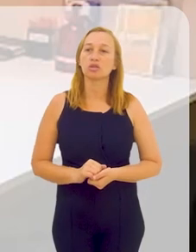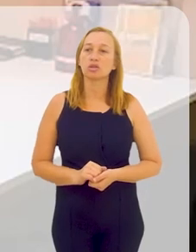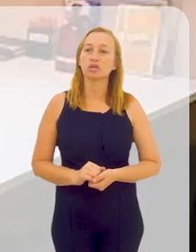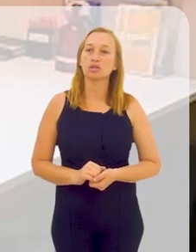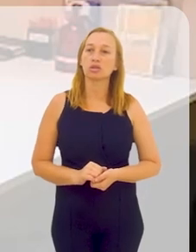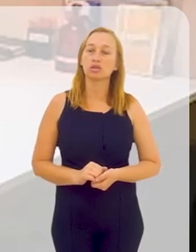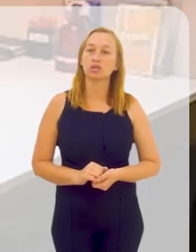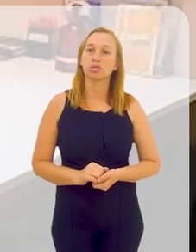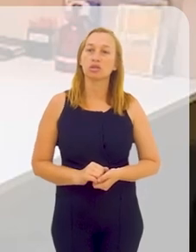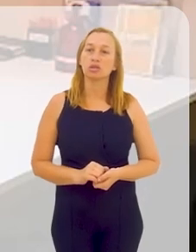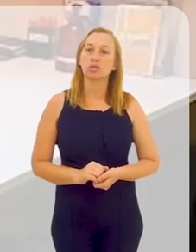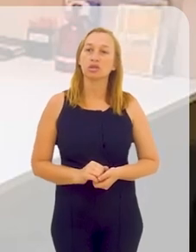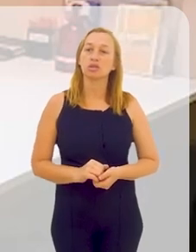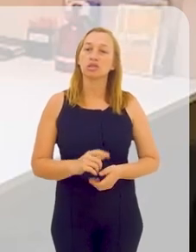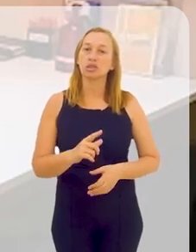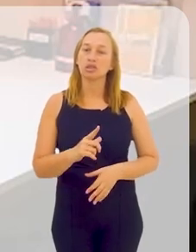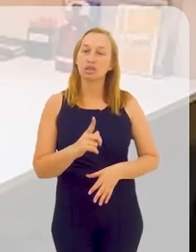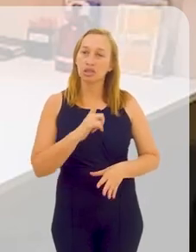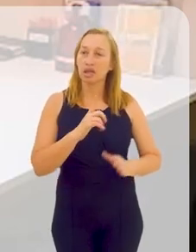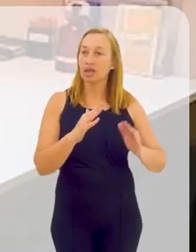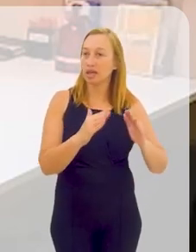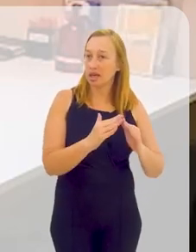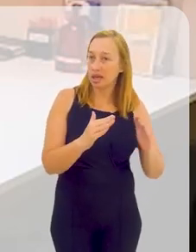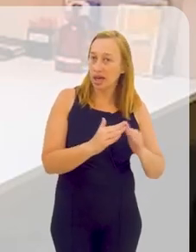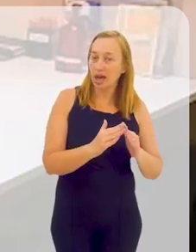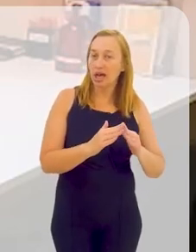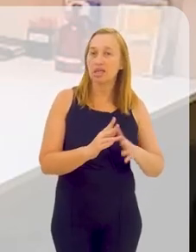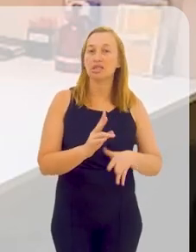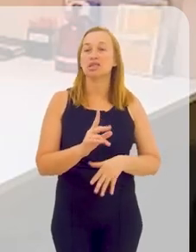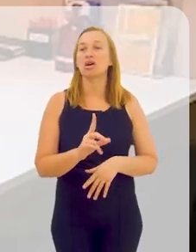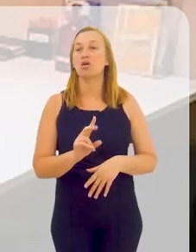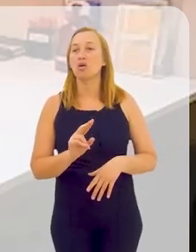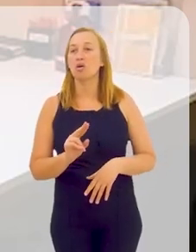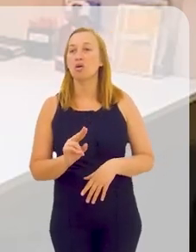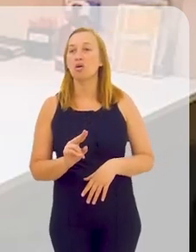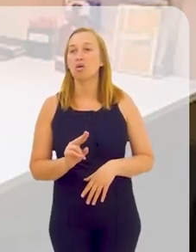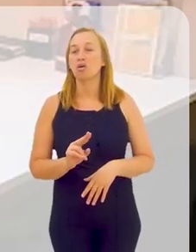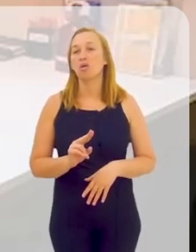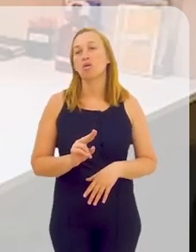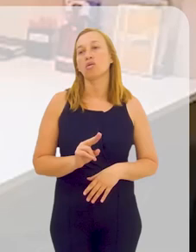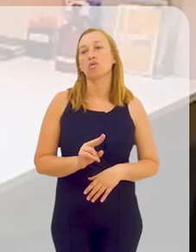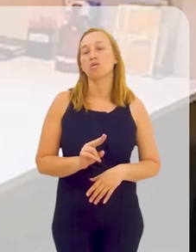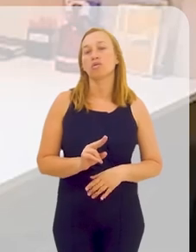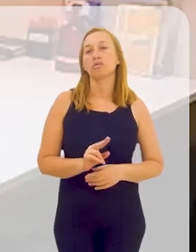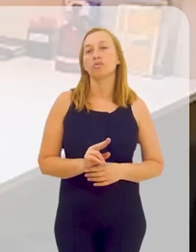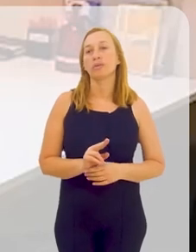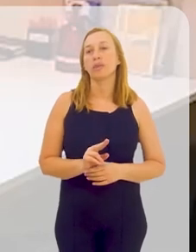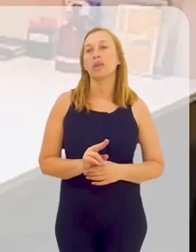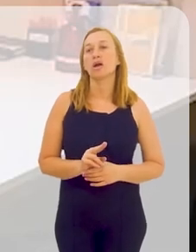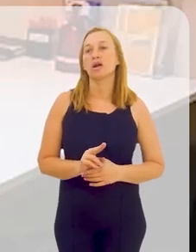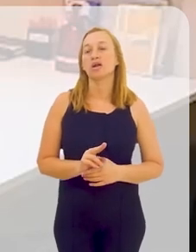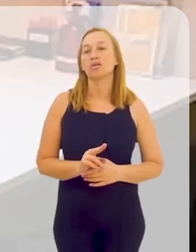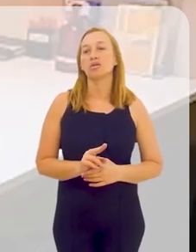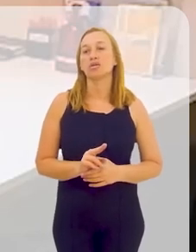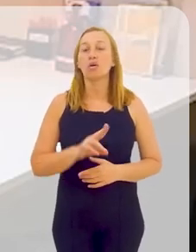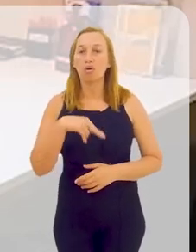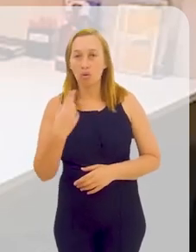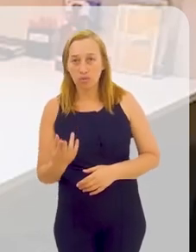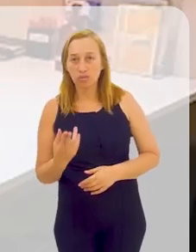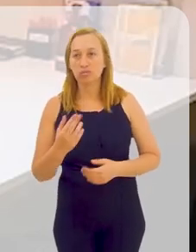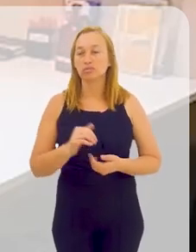pessoas instalem esse sistema nas suas edificações nos seus nos seus nas suas unidades consumidoras